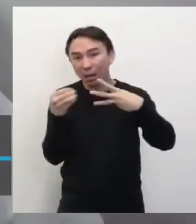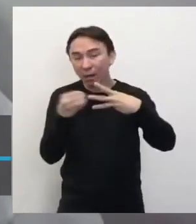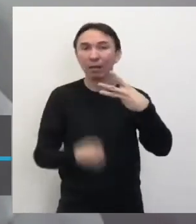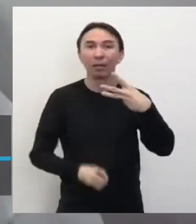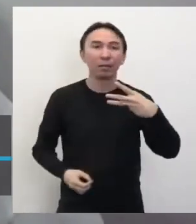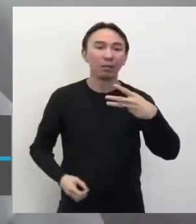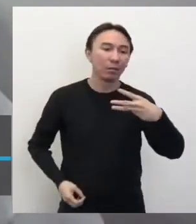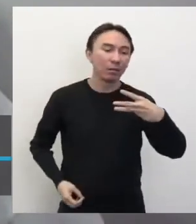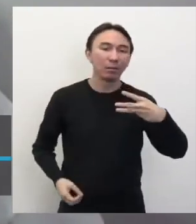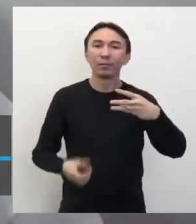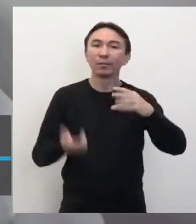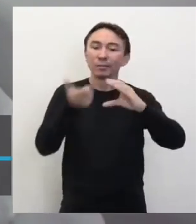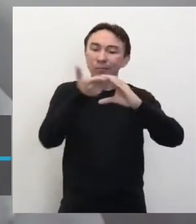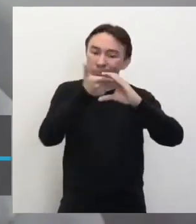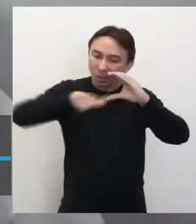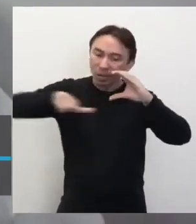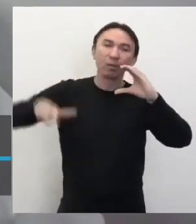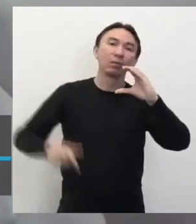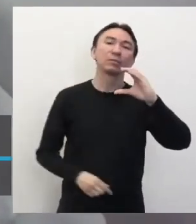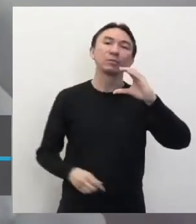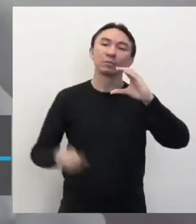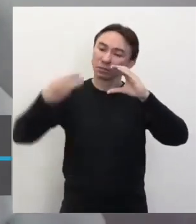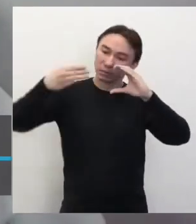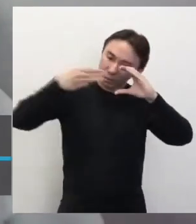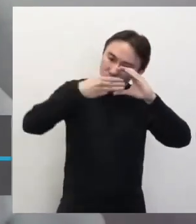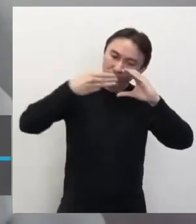células eucariontes, né?